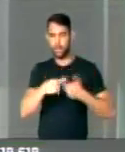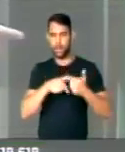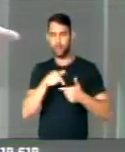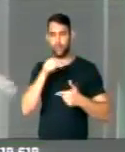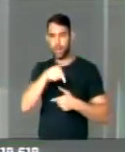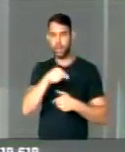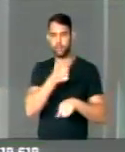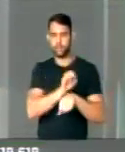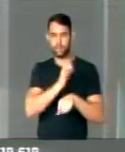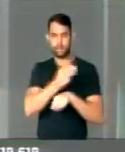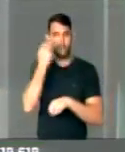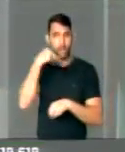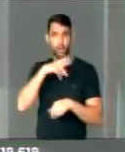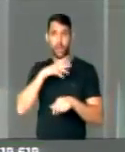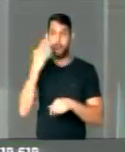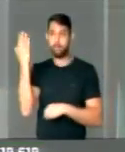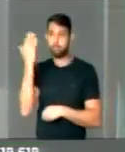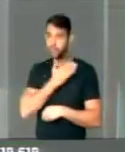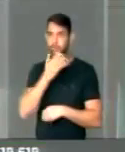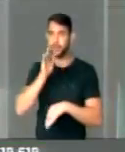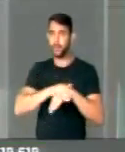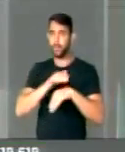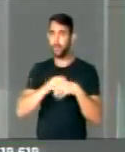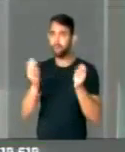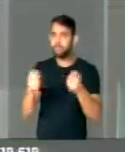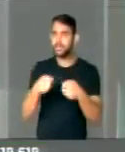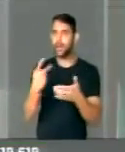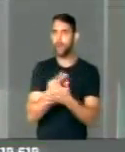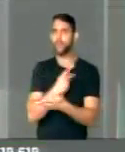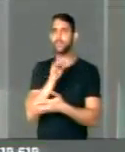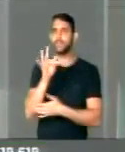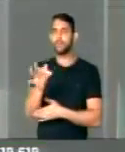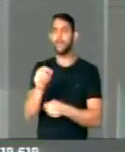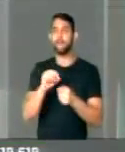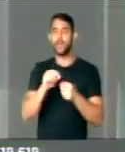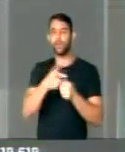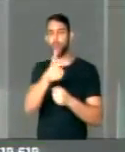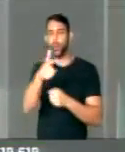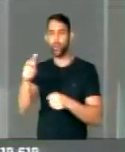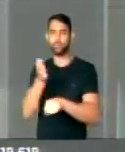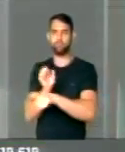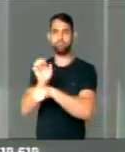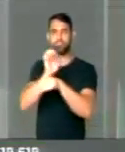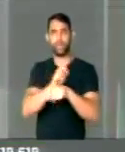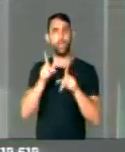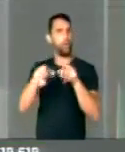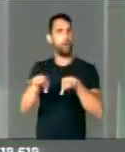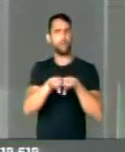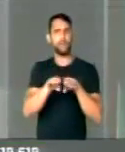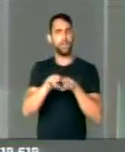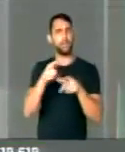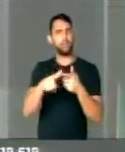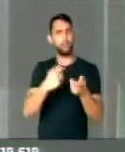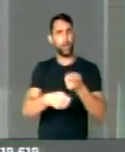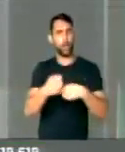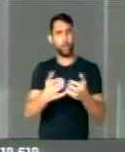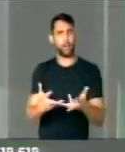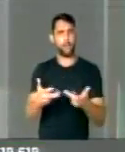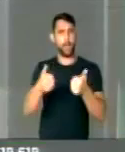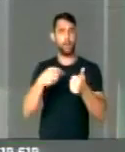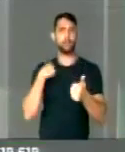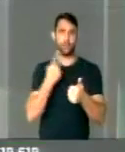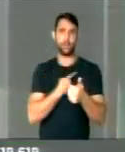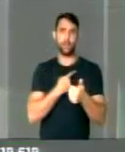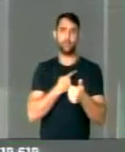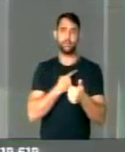no Maranhão, é a prova de que muito poderia estar sendo feito em outros estados, que têm situações econômicas melhores que as